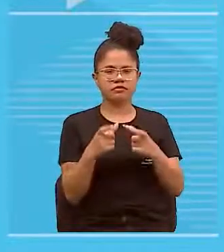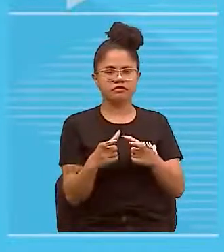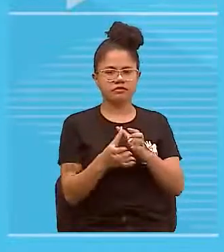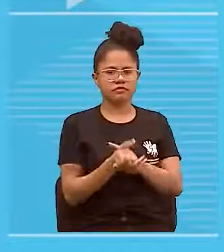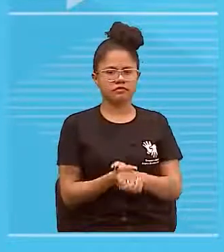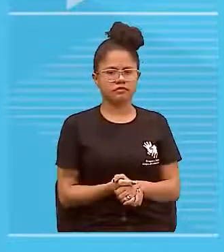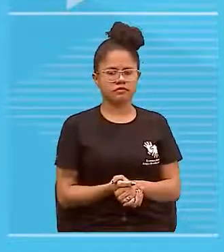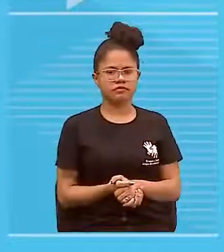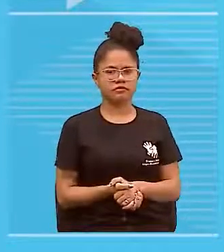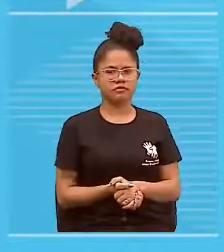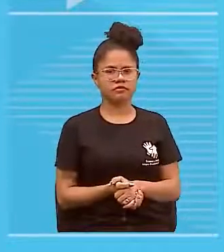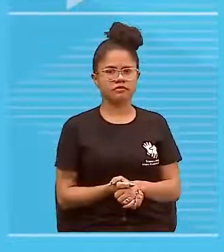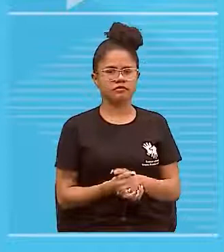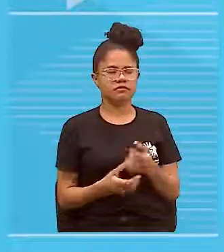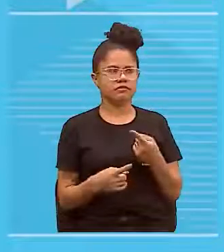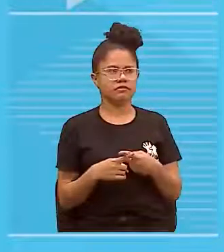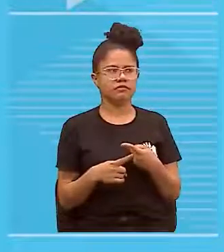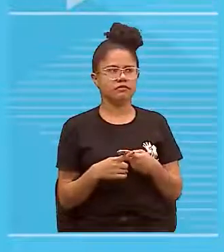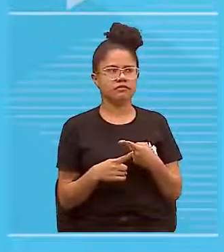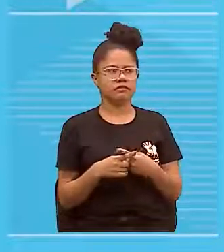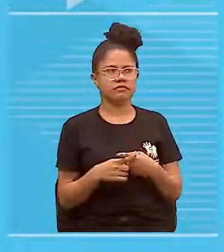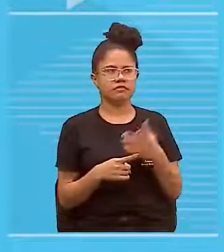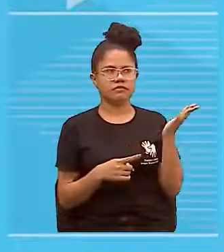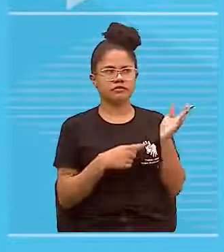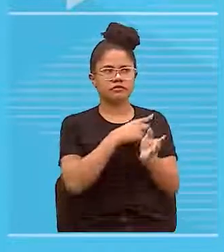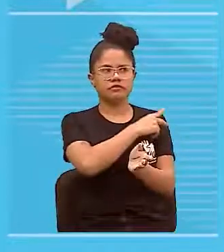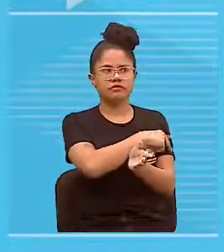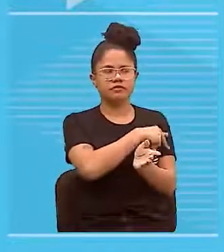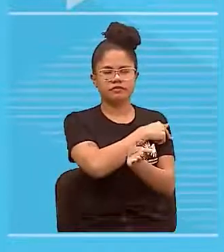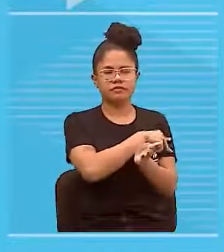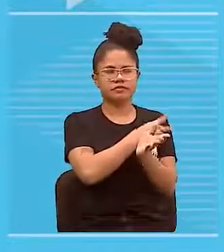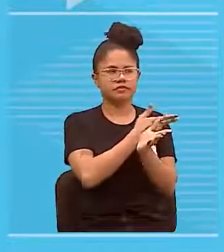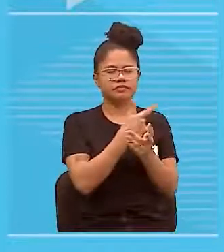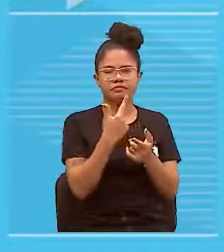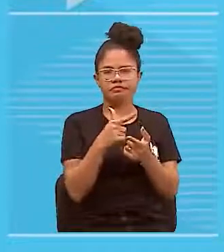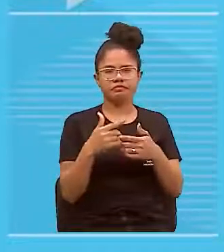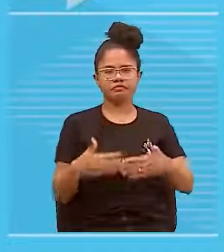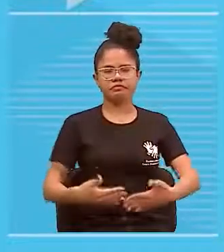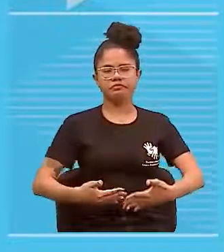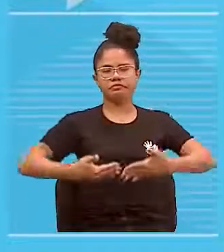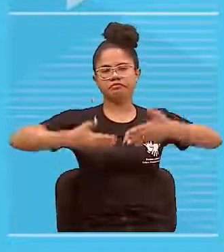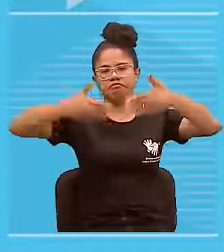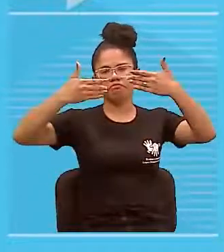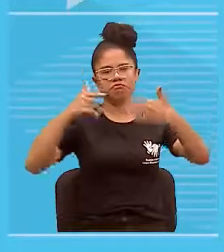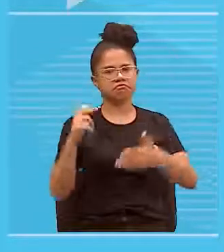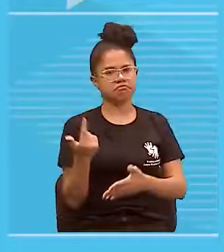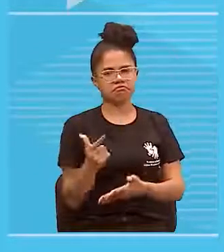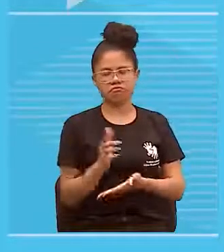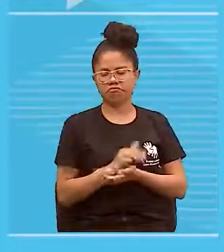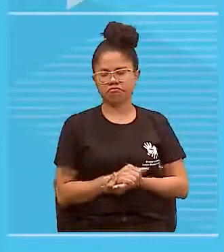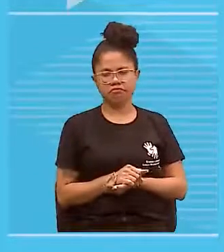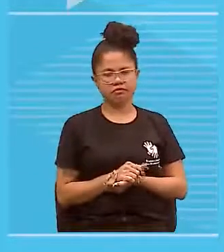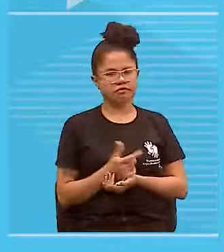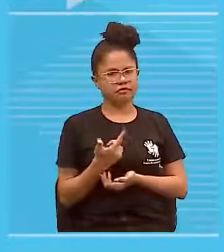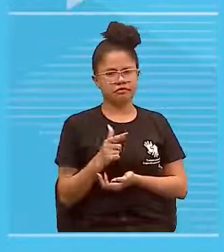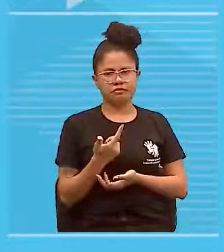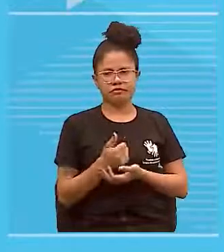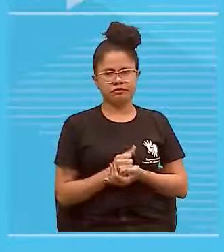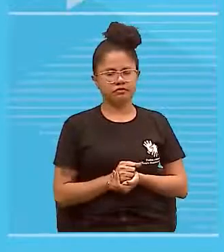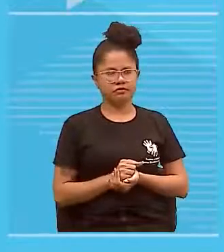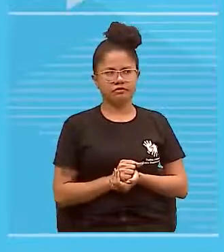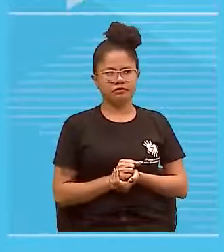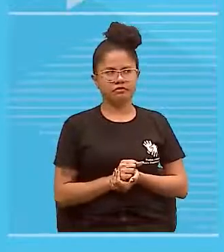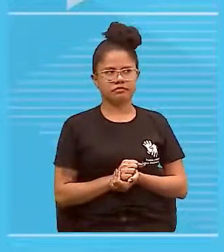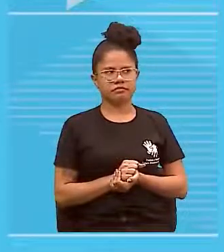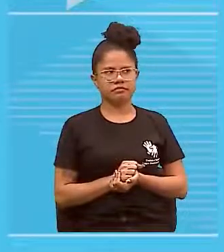No meio do Piauí não tem uma cerca. Aqui, ó. Não existe um muro, uma cerca